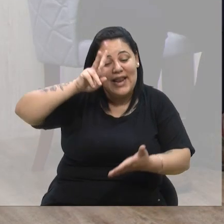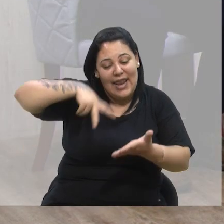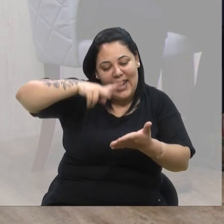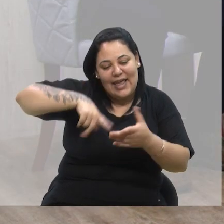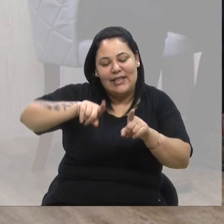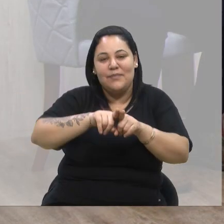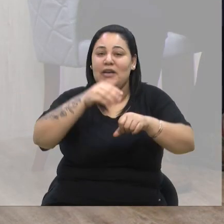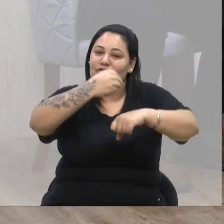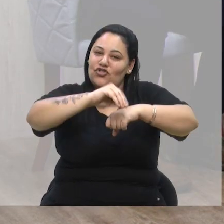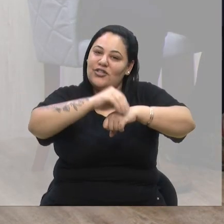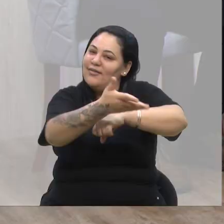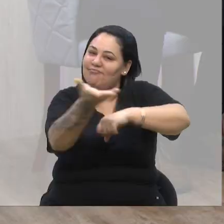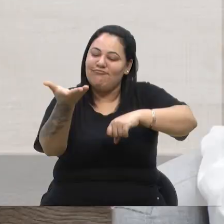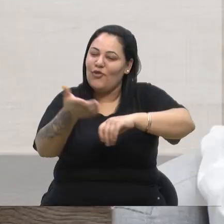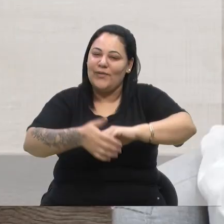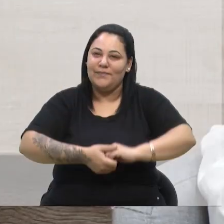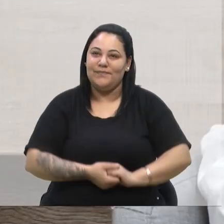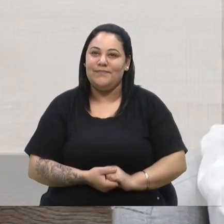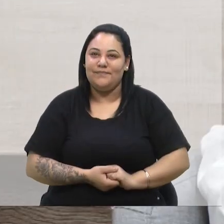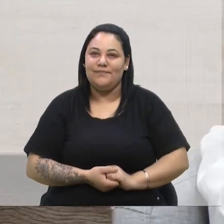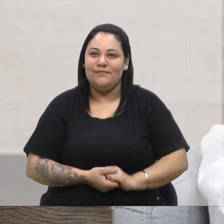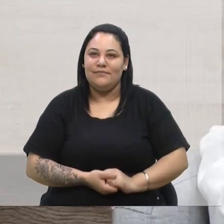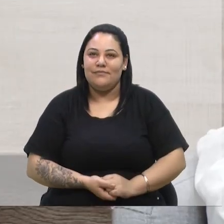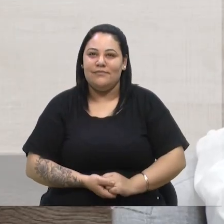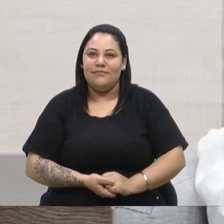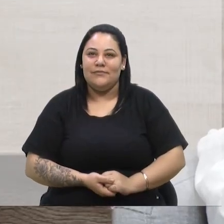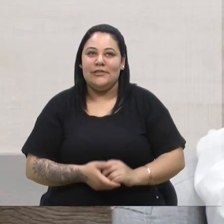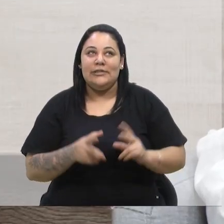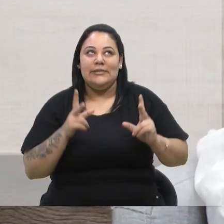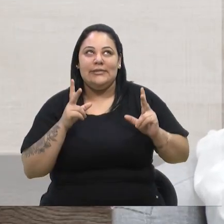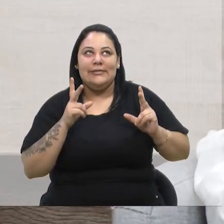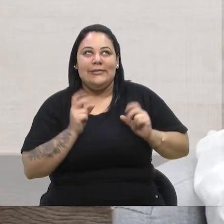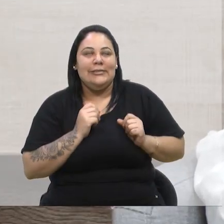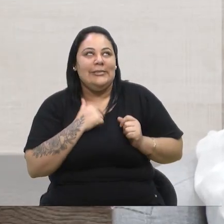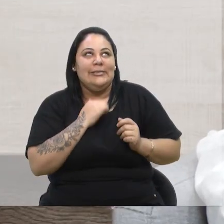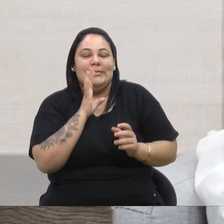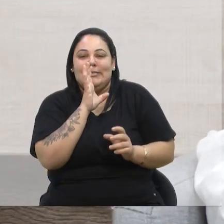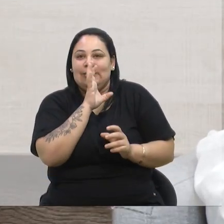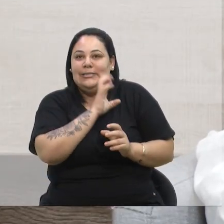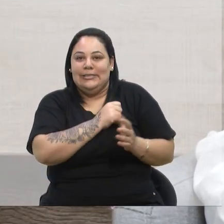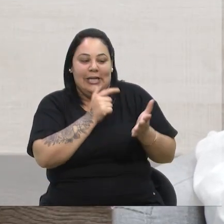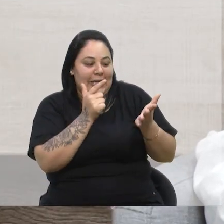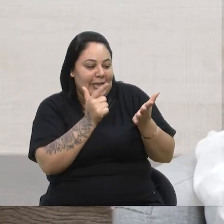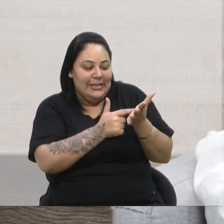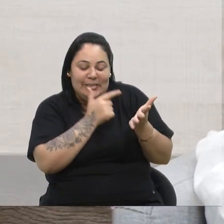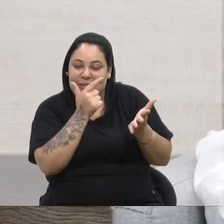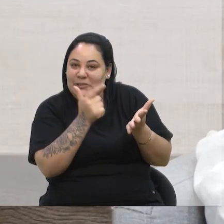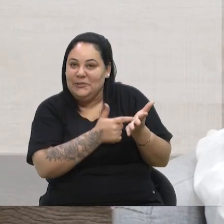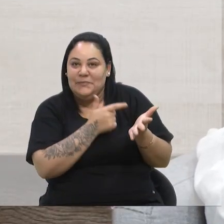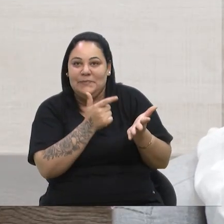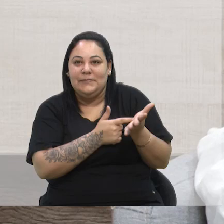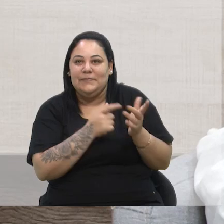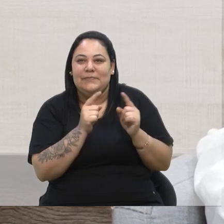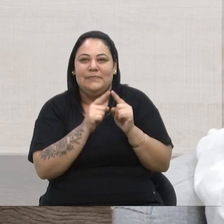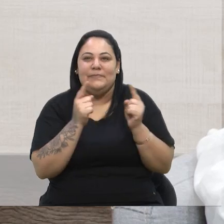também. As dicas estão contigo. Nossa, eu sou uma devoradora de livros, né? Mas